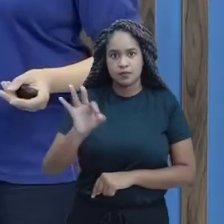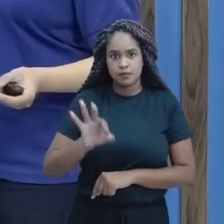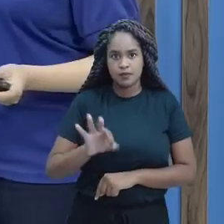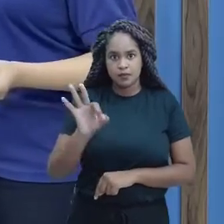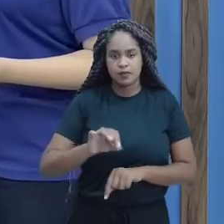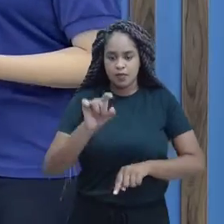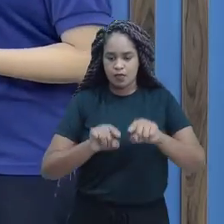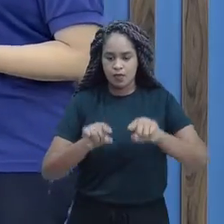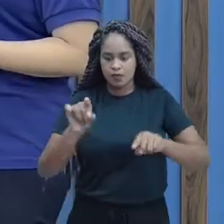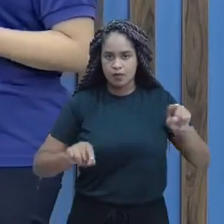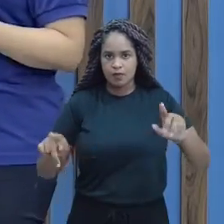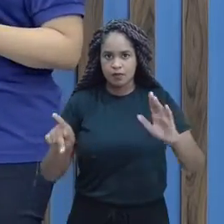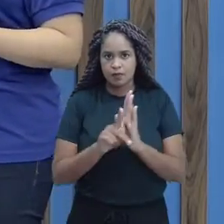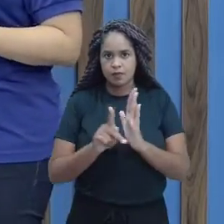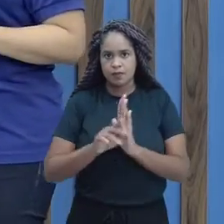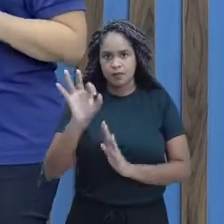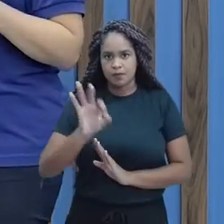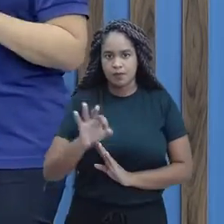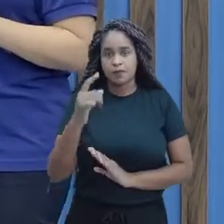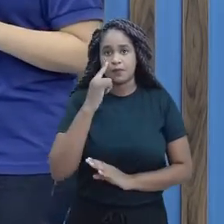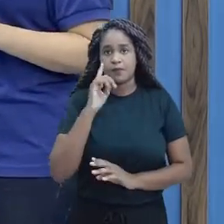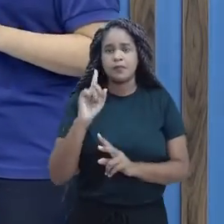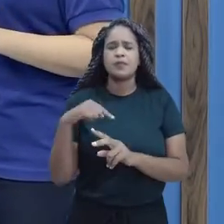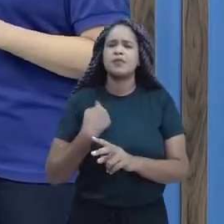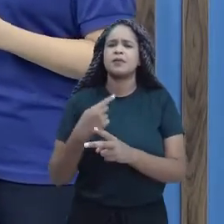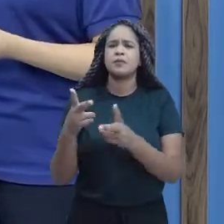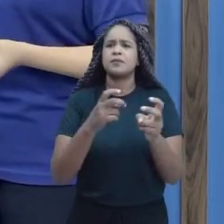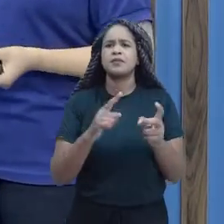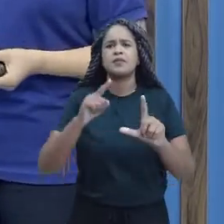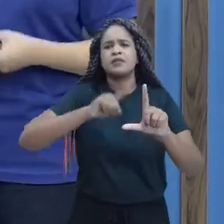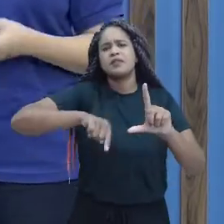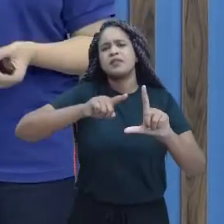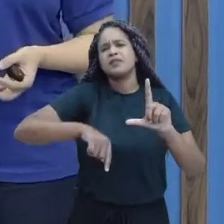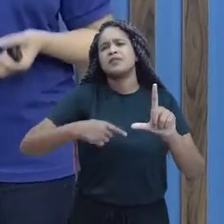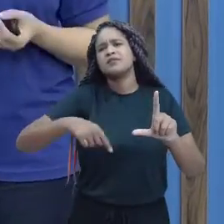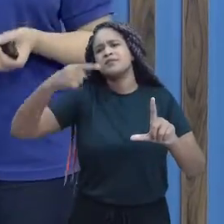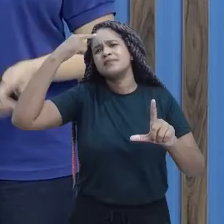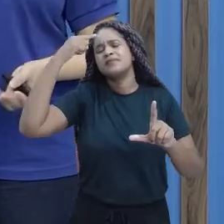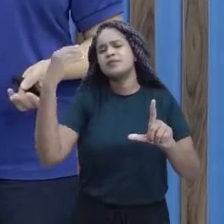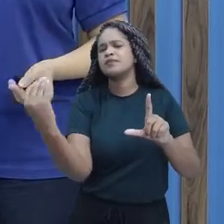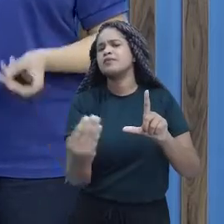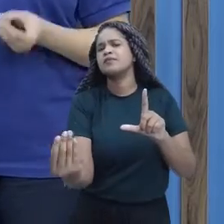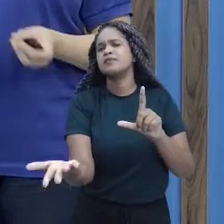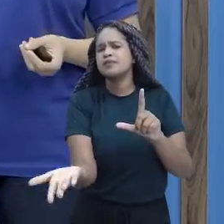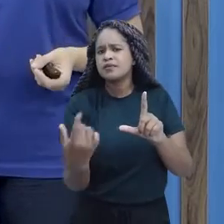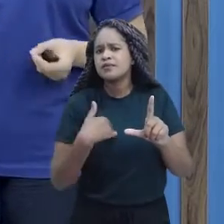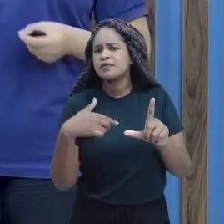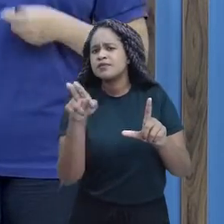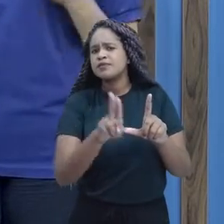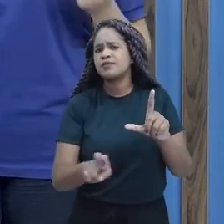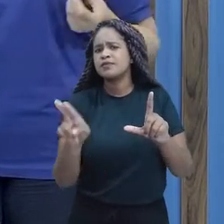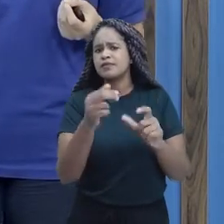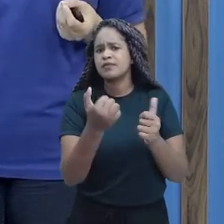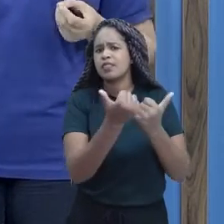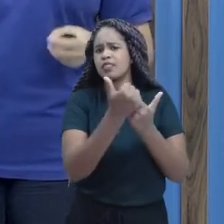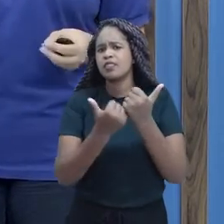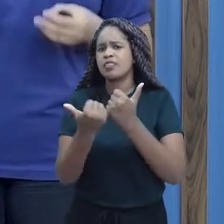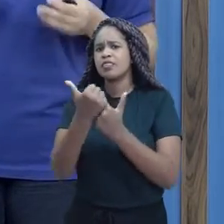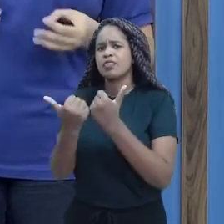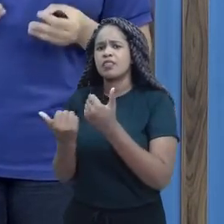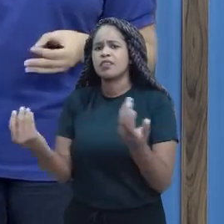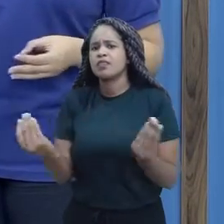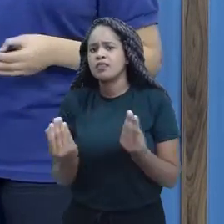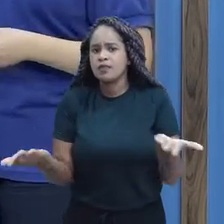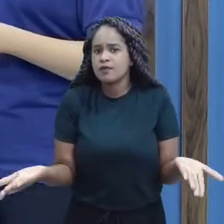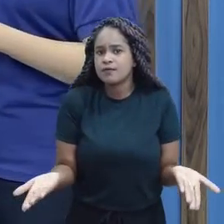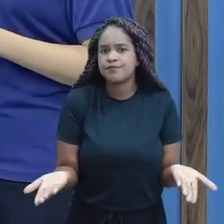tá certo? E aí, quando a gente observa essas letras, a gente pensa assim, professora, de que maneira eu vou fazer essas substituições, né?